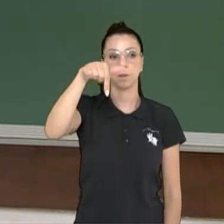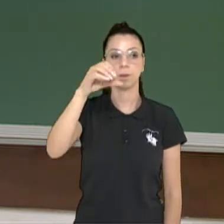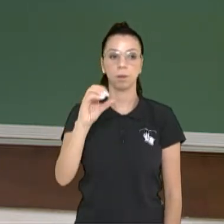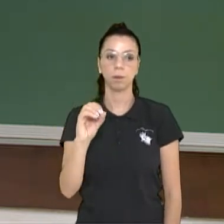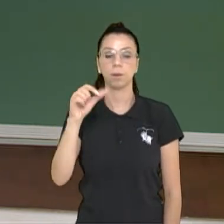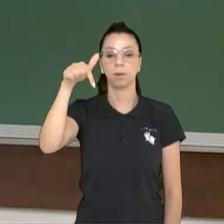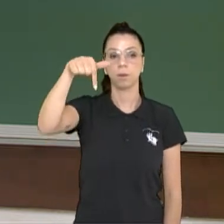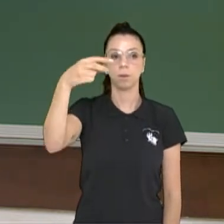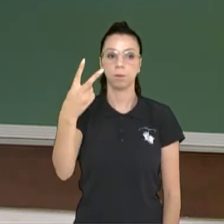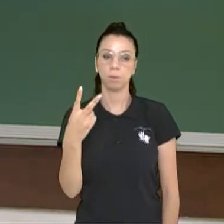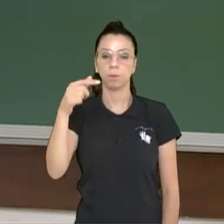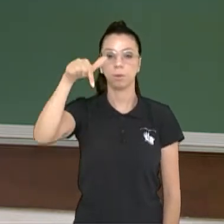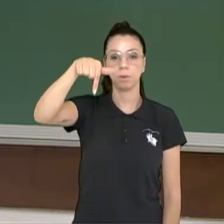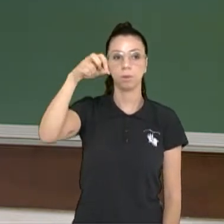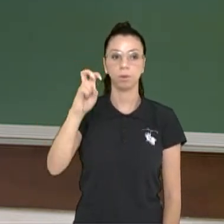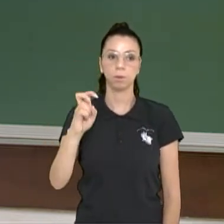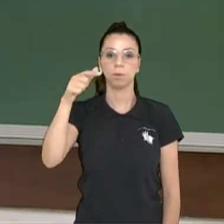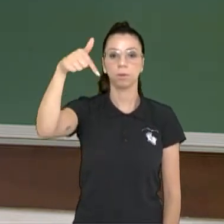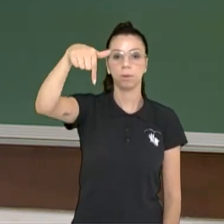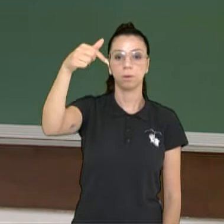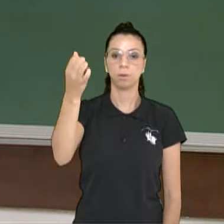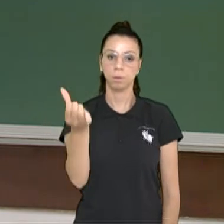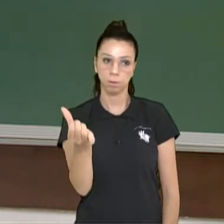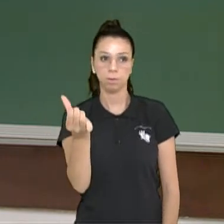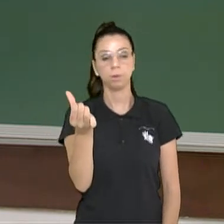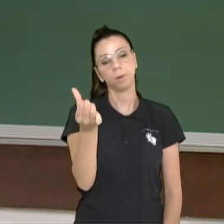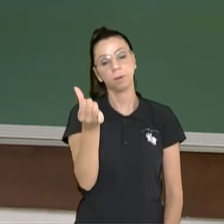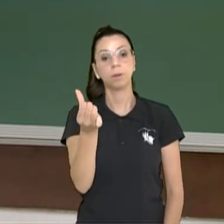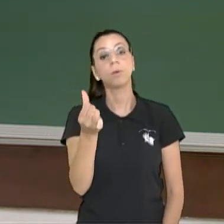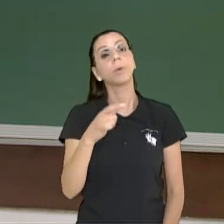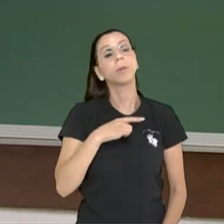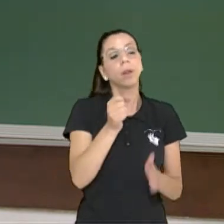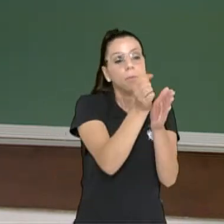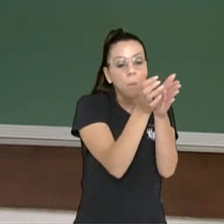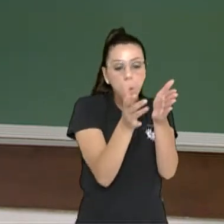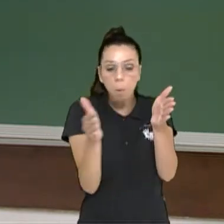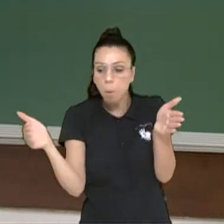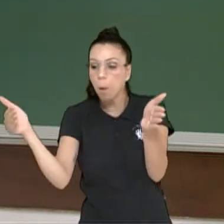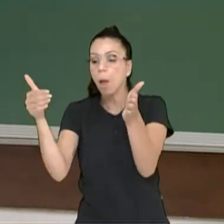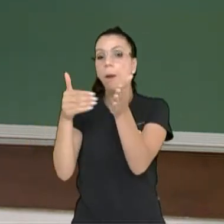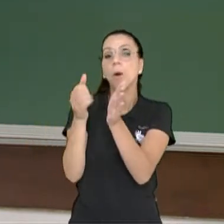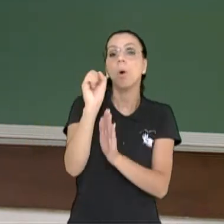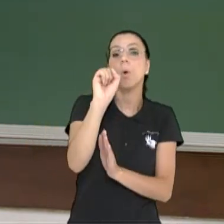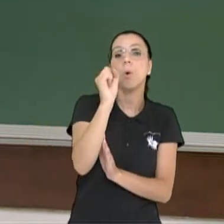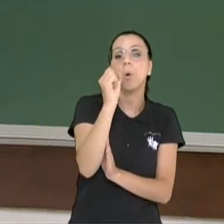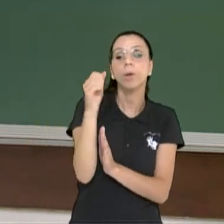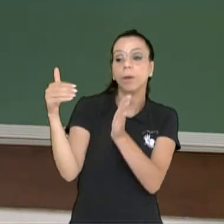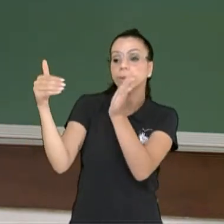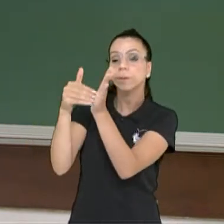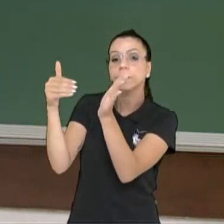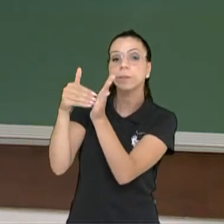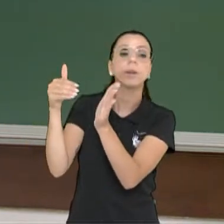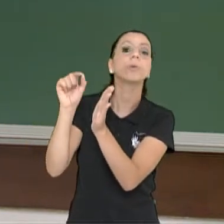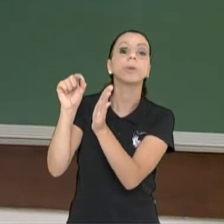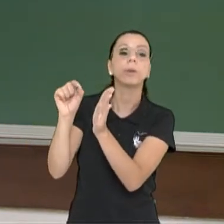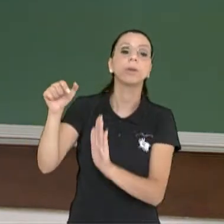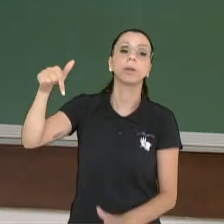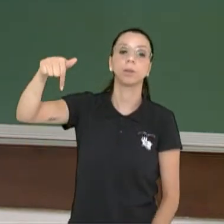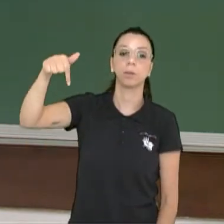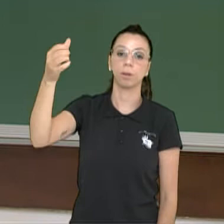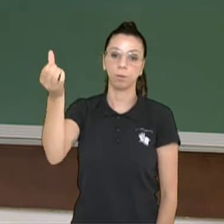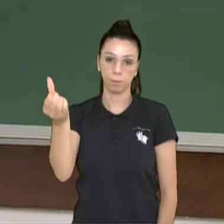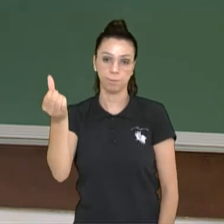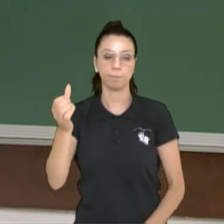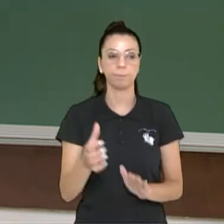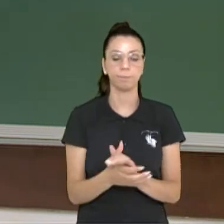8 ocorrências. Aqui eu tenho 8 elementos até chegar no 76, que seria o quarto elemento dessa amostra. E